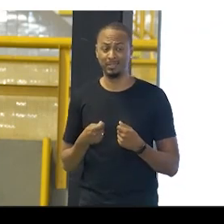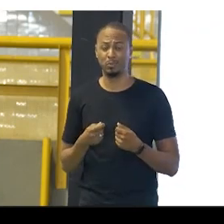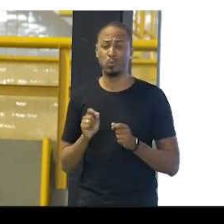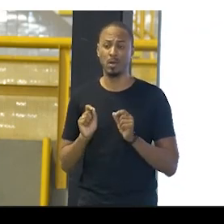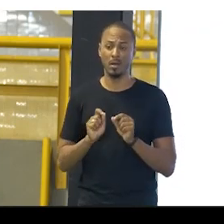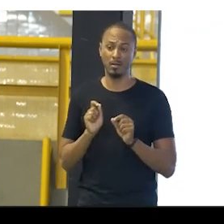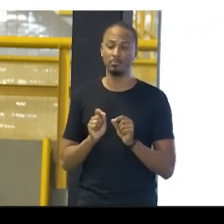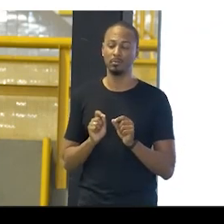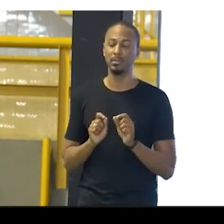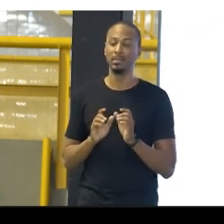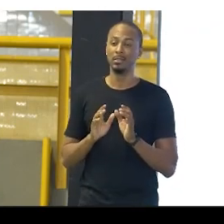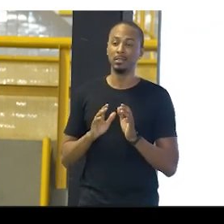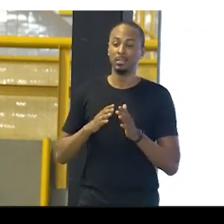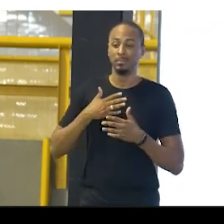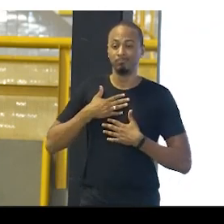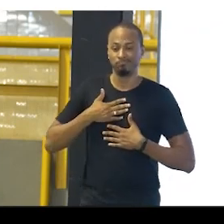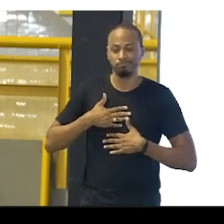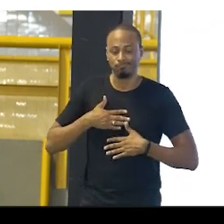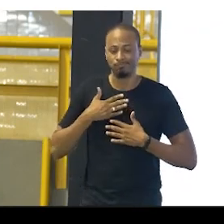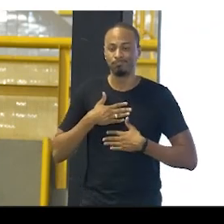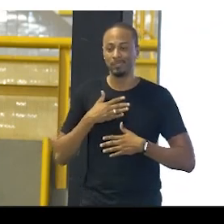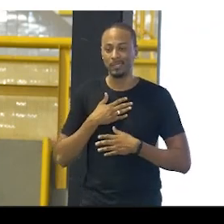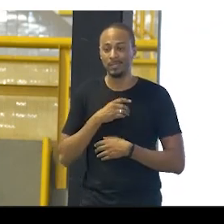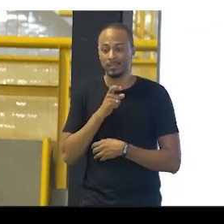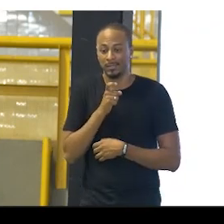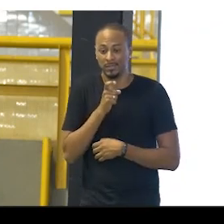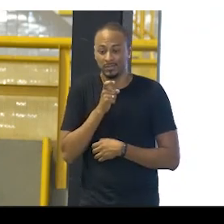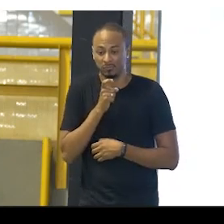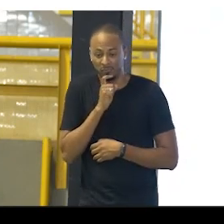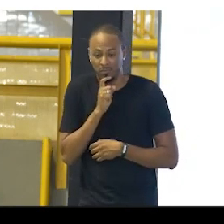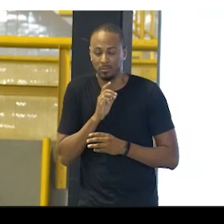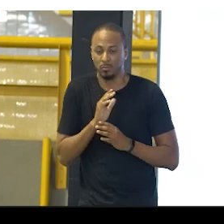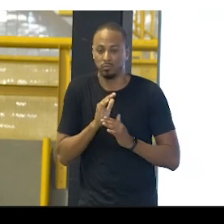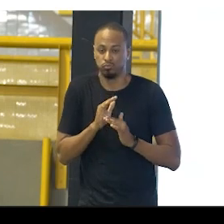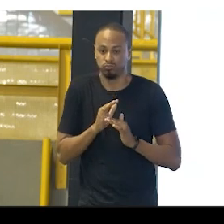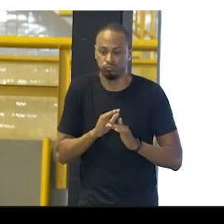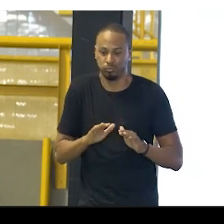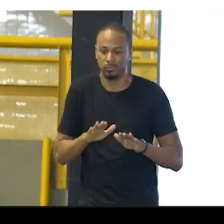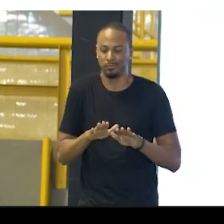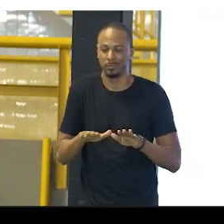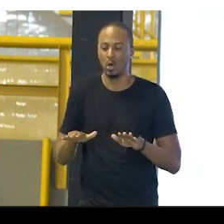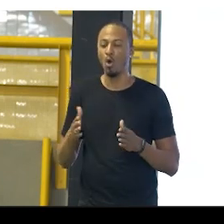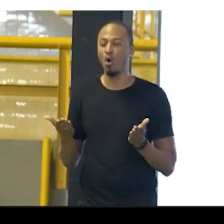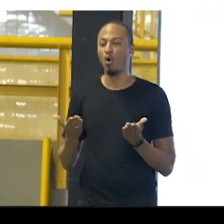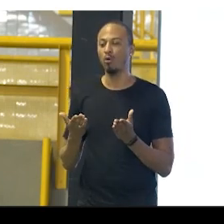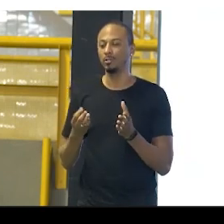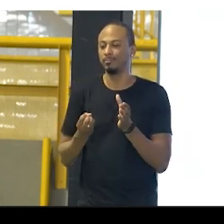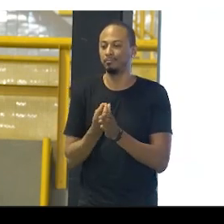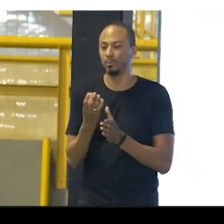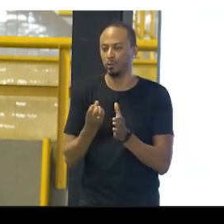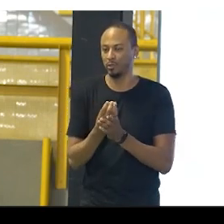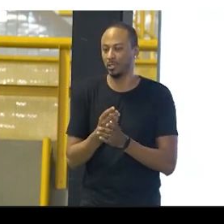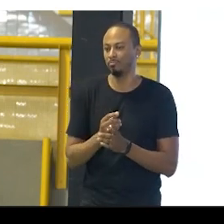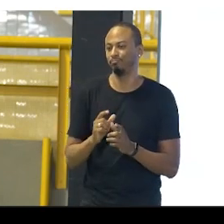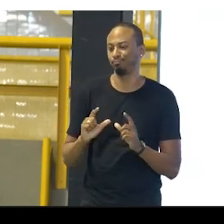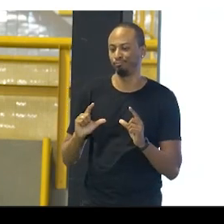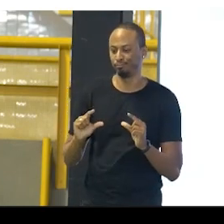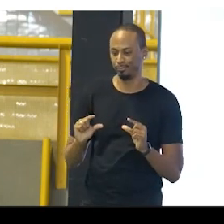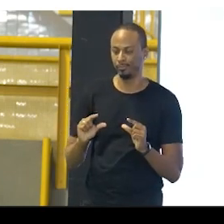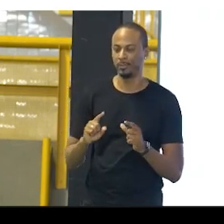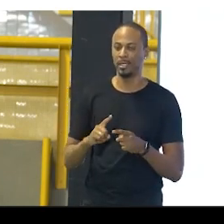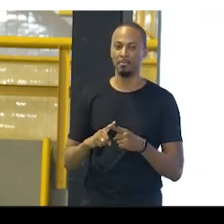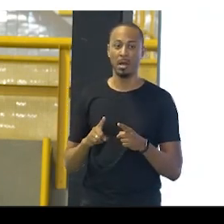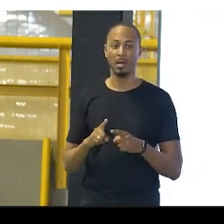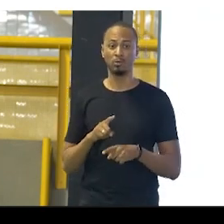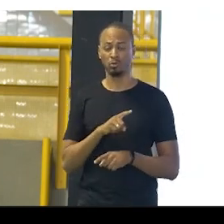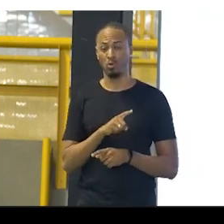para a gente começar novamente a investir em energia nuclear. Hoje, a produção está em baixa. O senhor concorda que a energia nuclear,